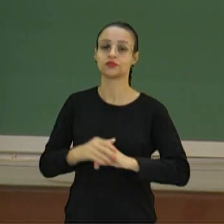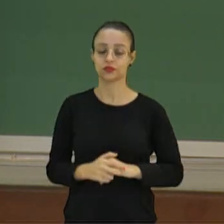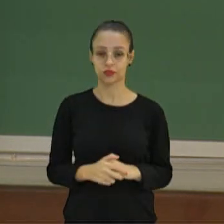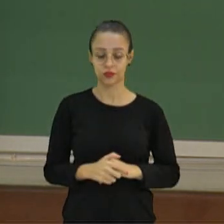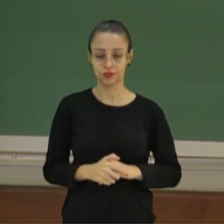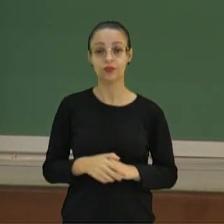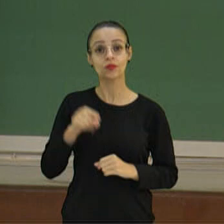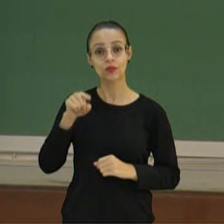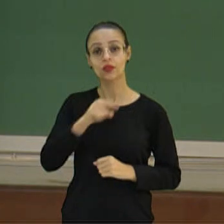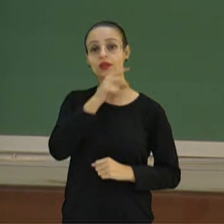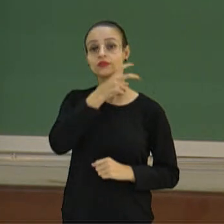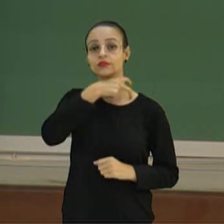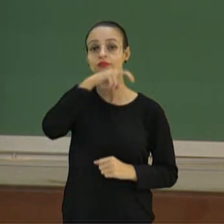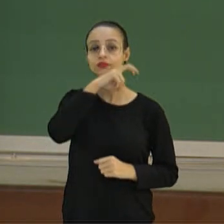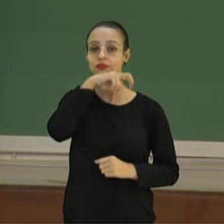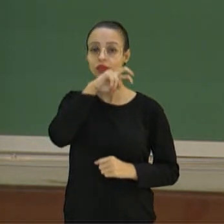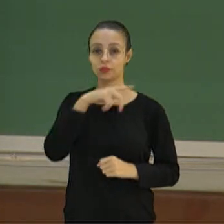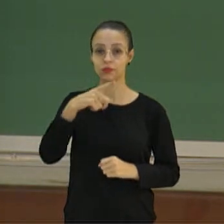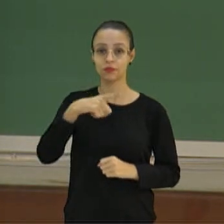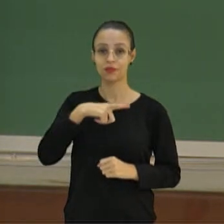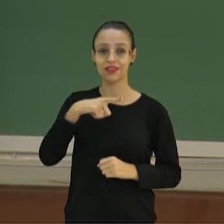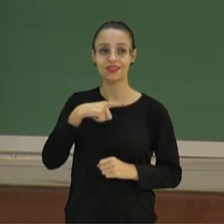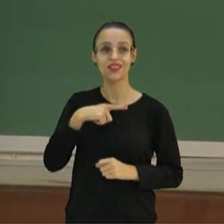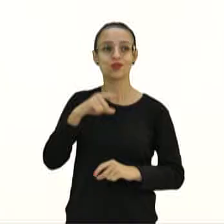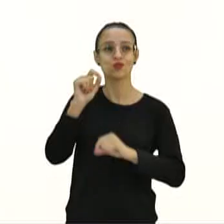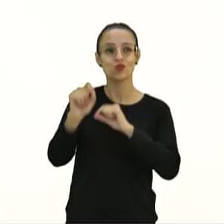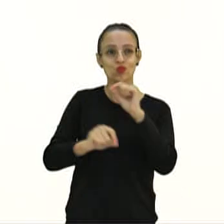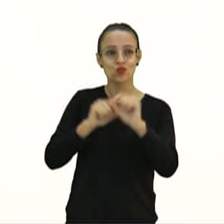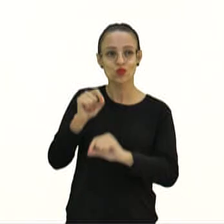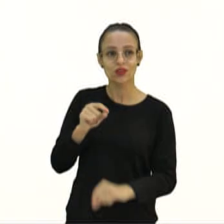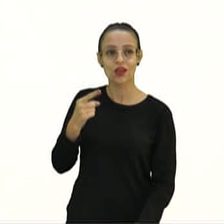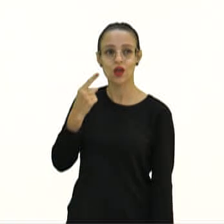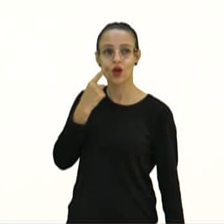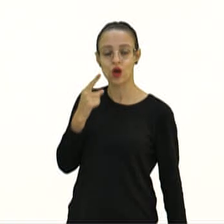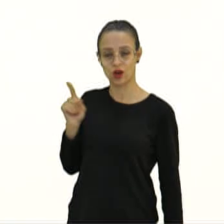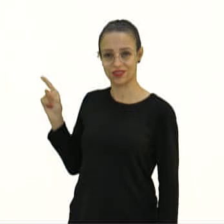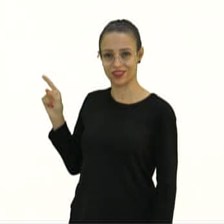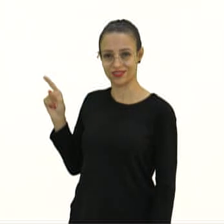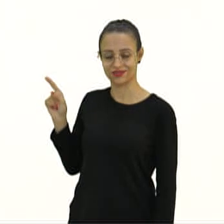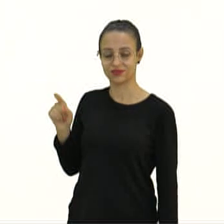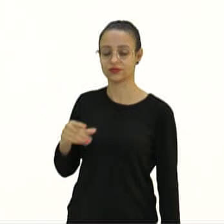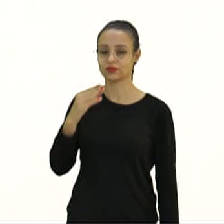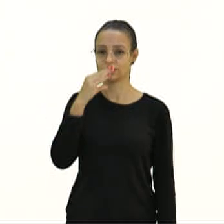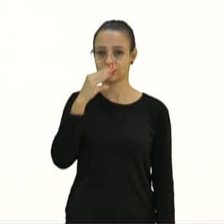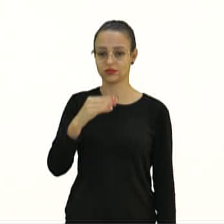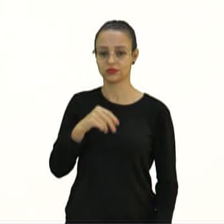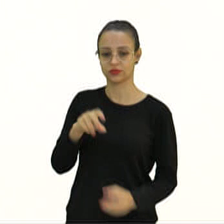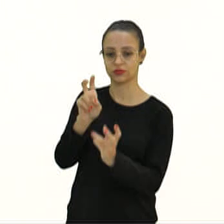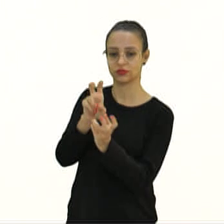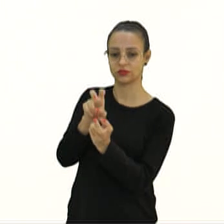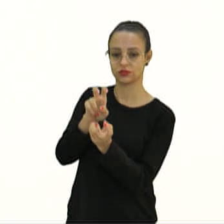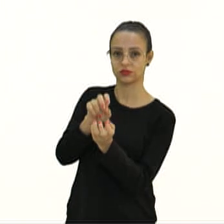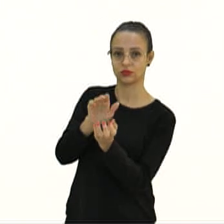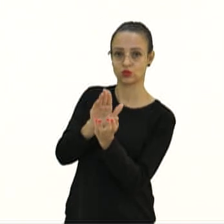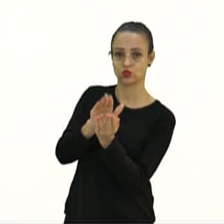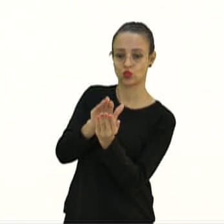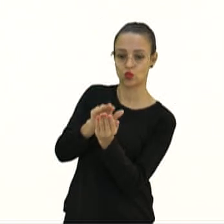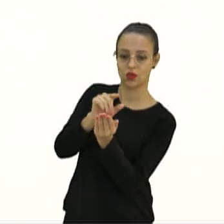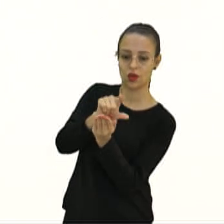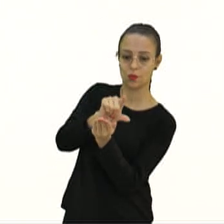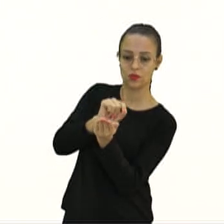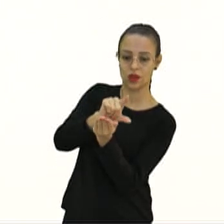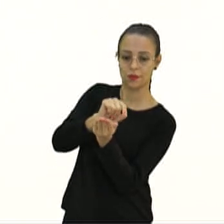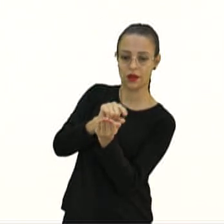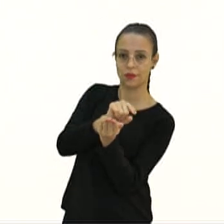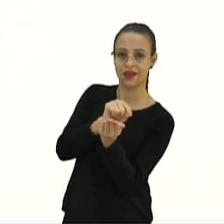de serpentes, elas têm uma fosseta loreal. Aqui, ó, entre o focinho dela, elas têm um órgão